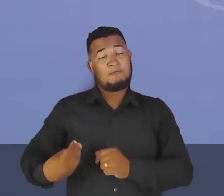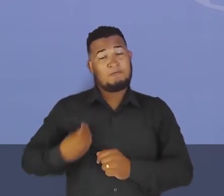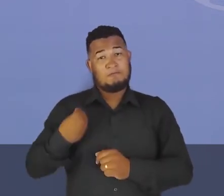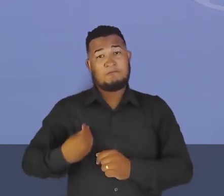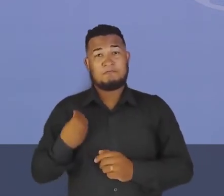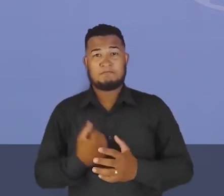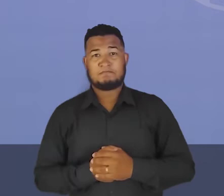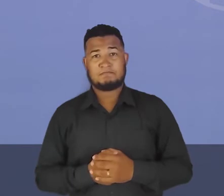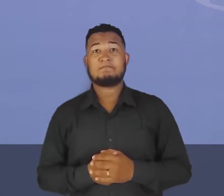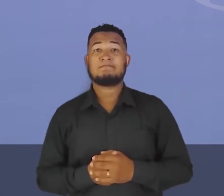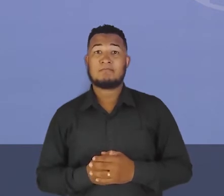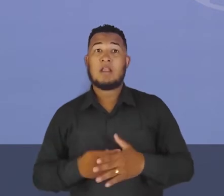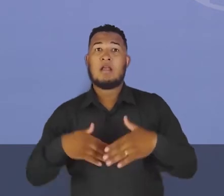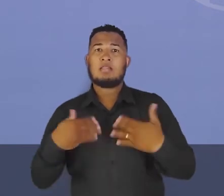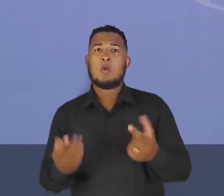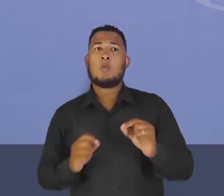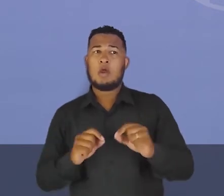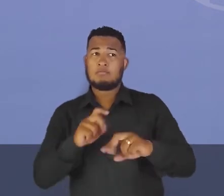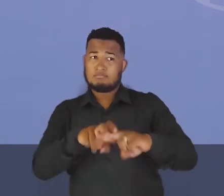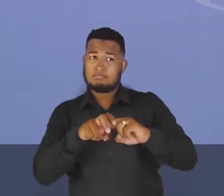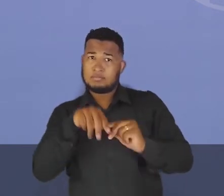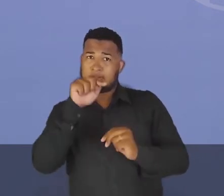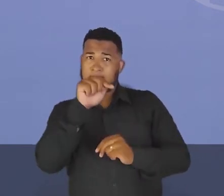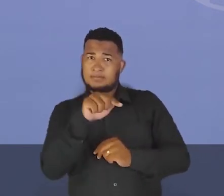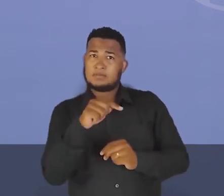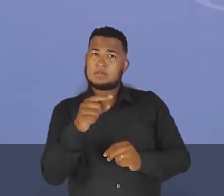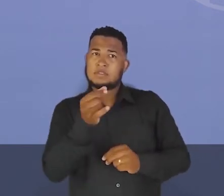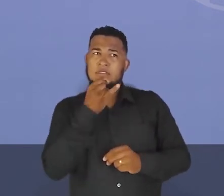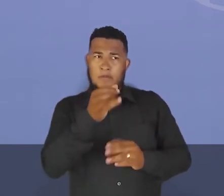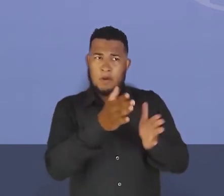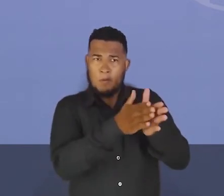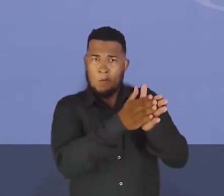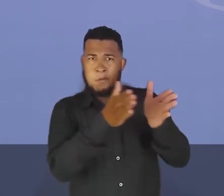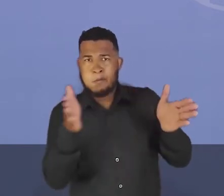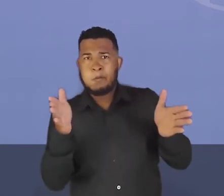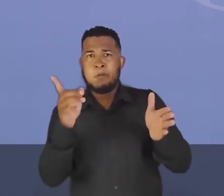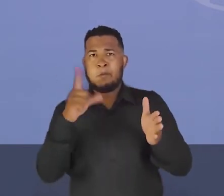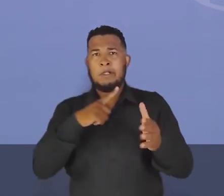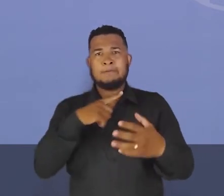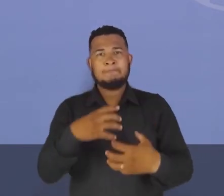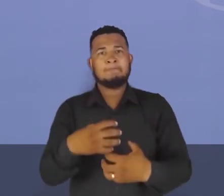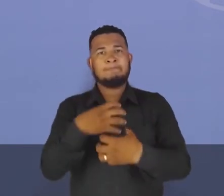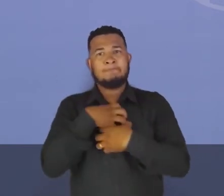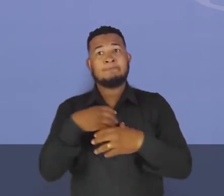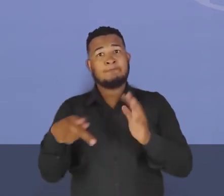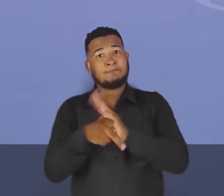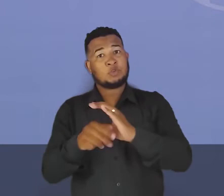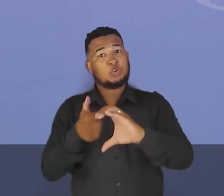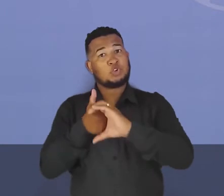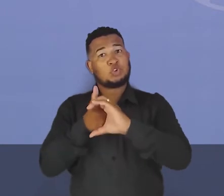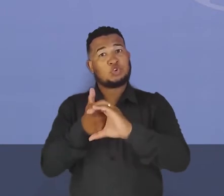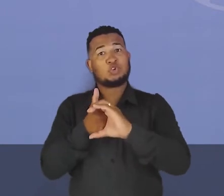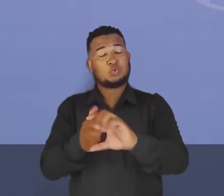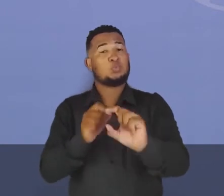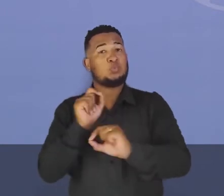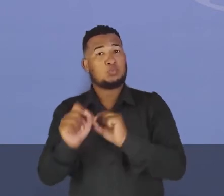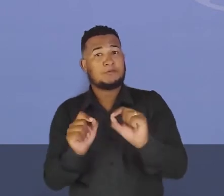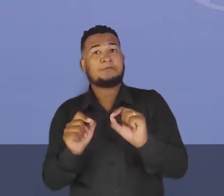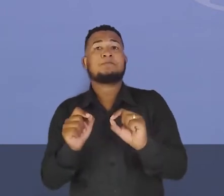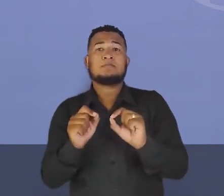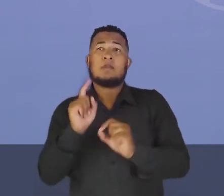sobreviver. Então isso, por si só, essa passagem era interpretada pelo cristianismo, pelo catolicismo de